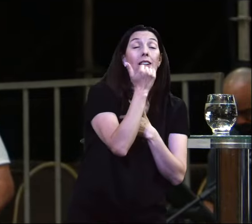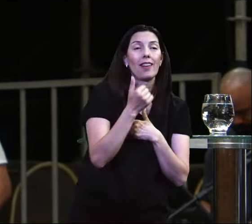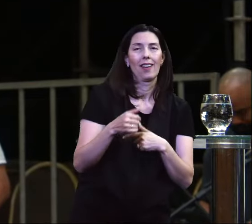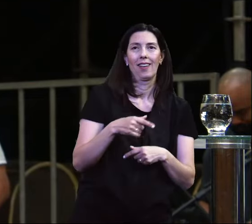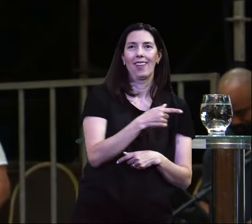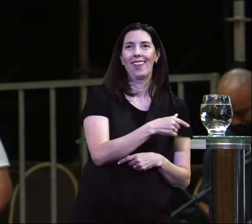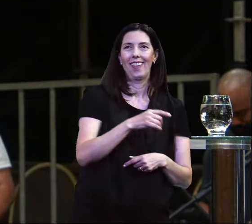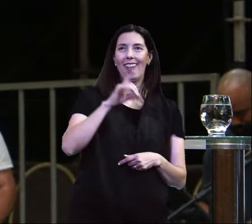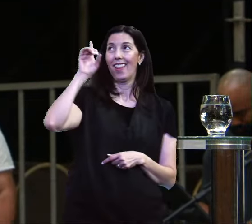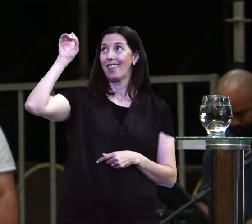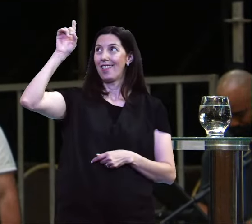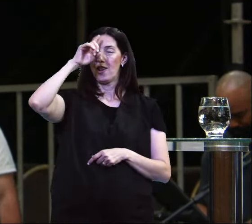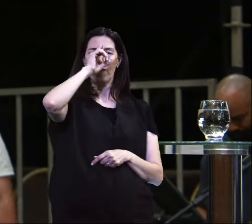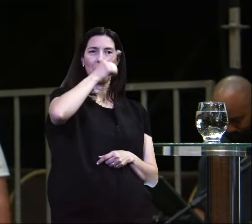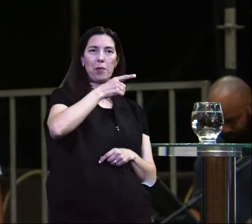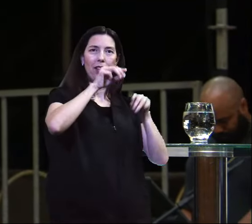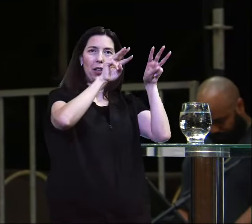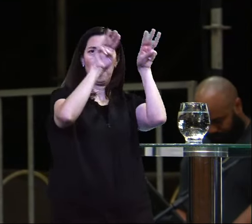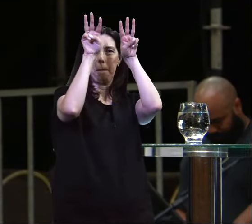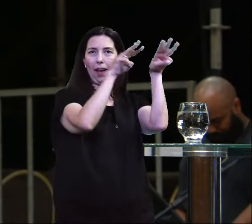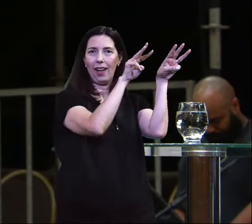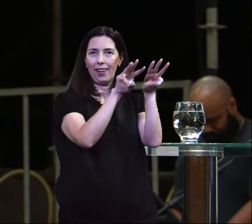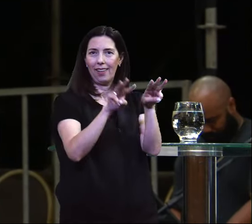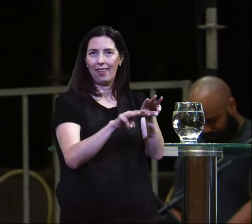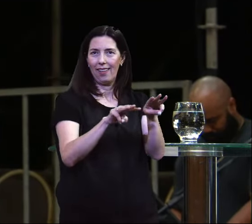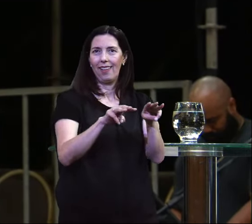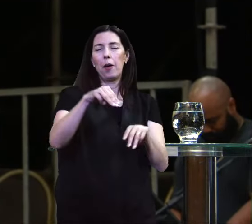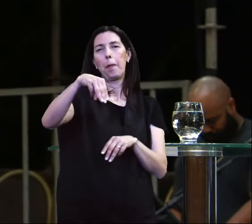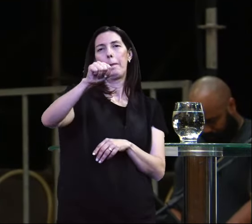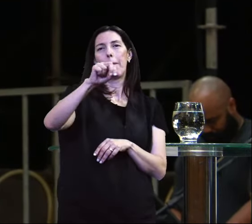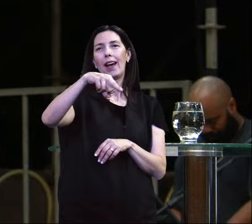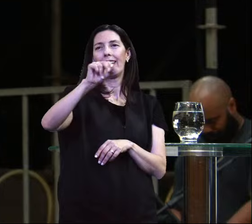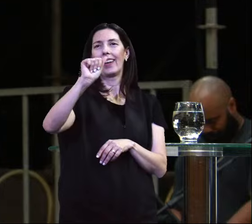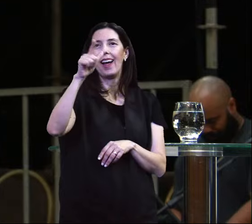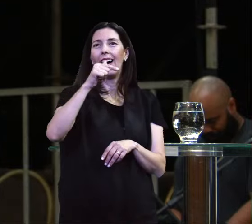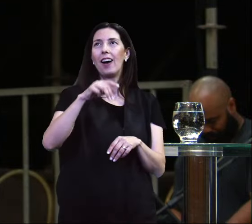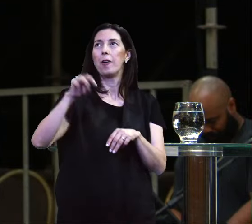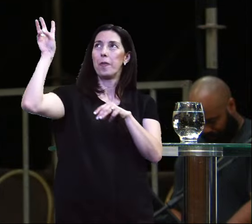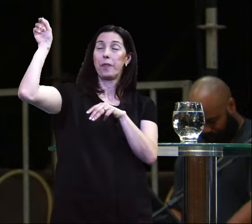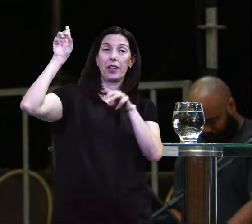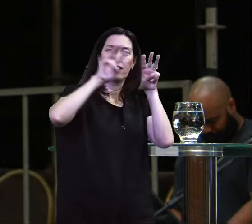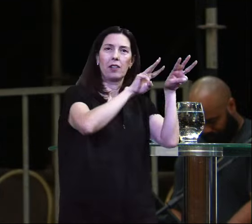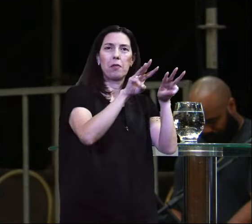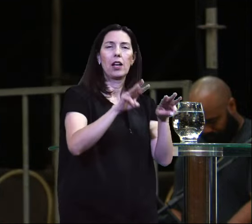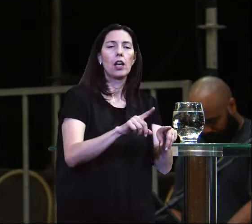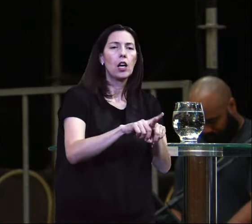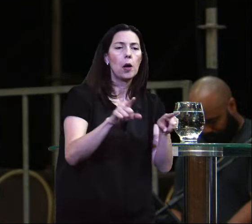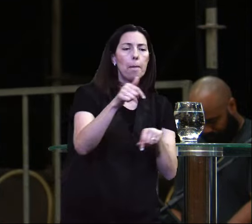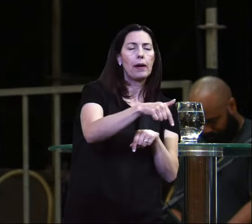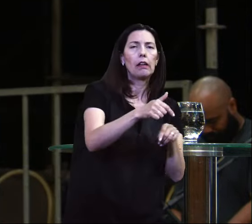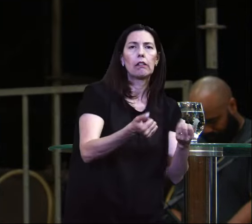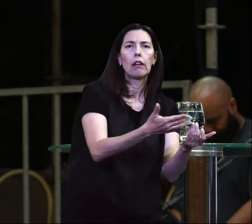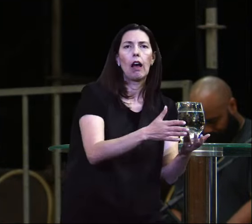Deus estava mandando um maná, pão cair do céu, mas eles estavam com saudades da cebola e do